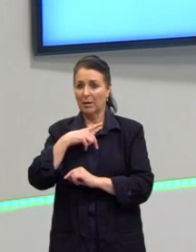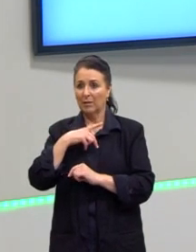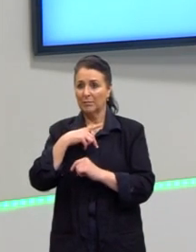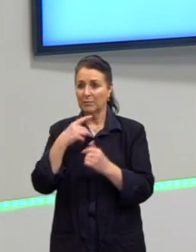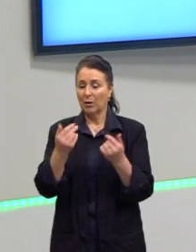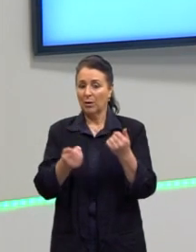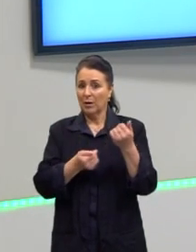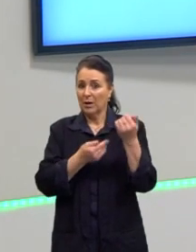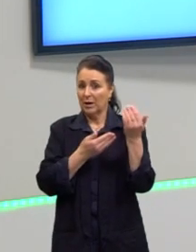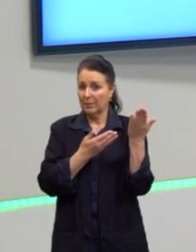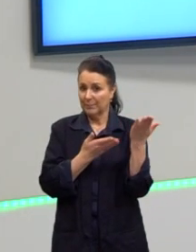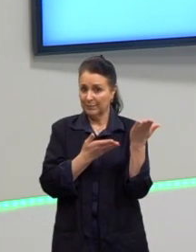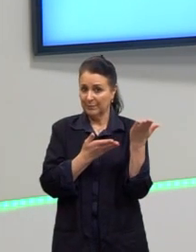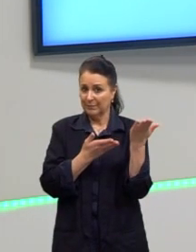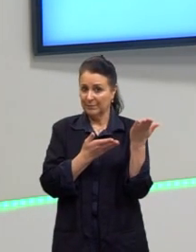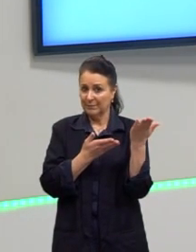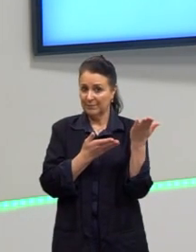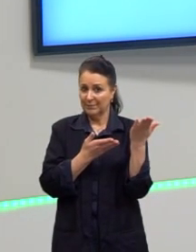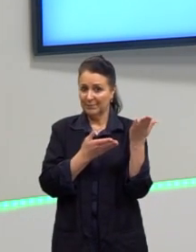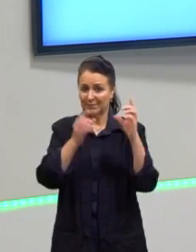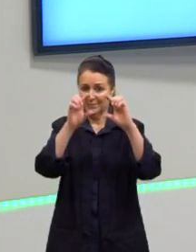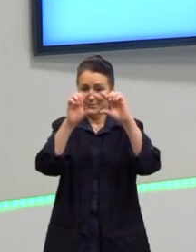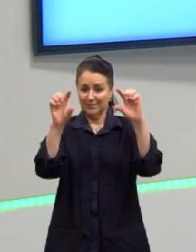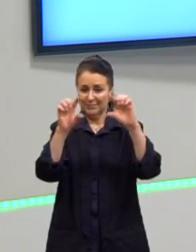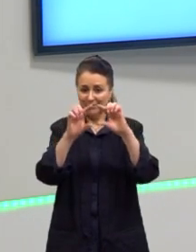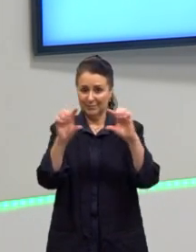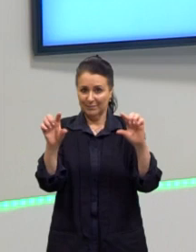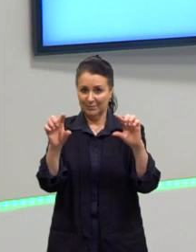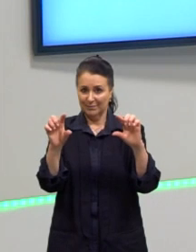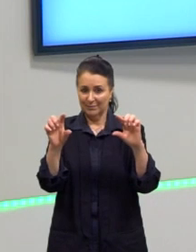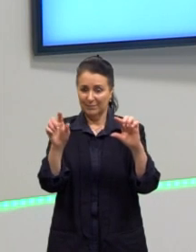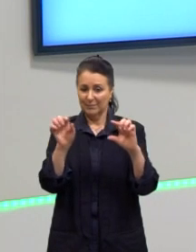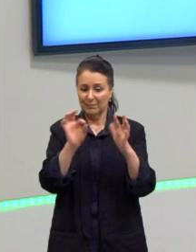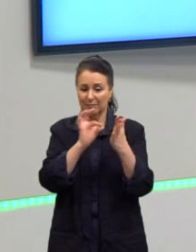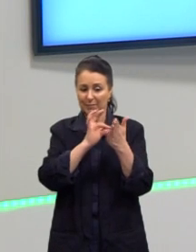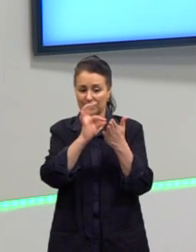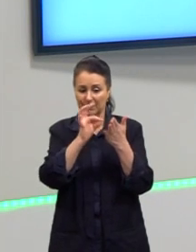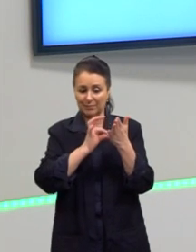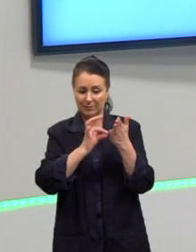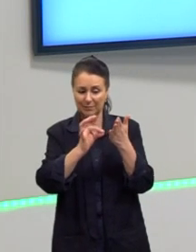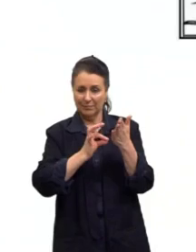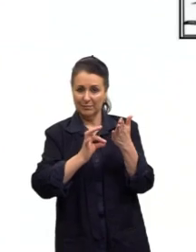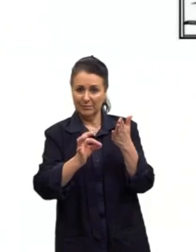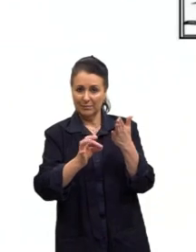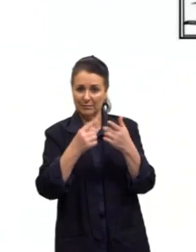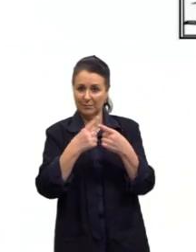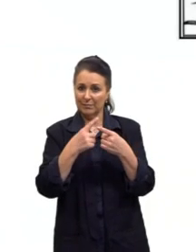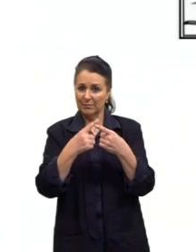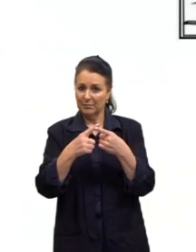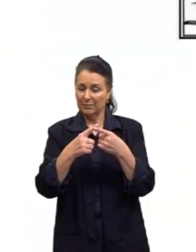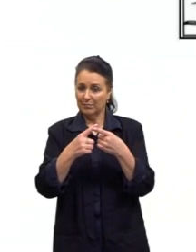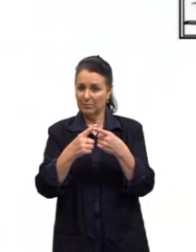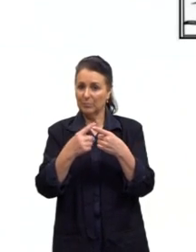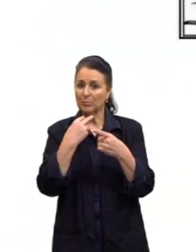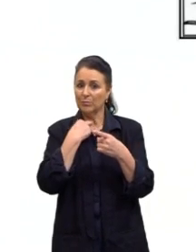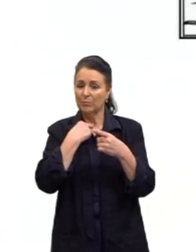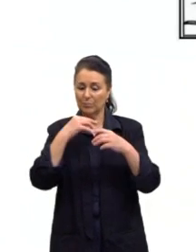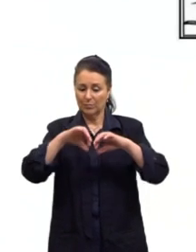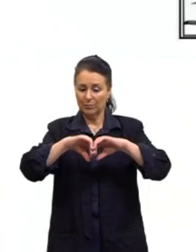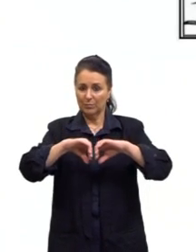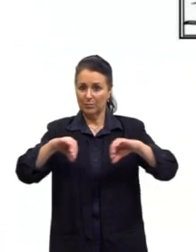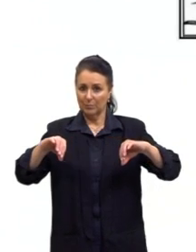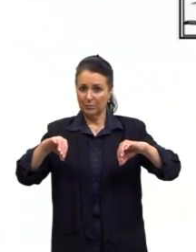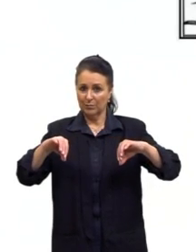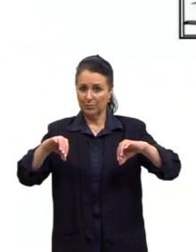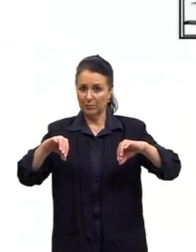esses freezers que eu não sublinhei por que que eu não sublinhei porque eles não são inseparáveis eles são